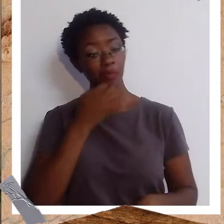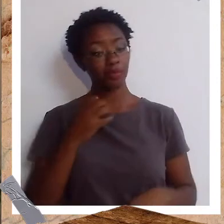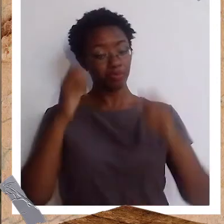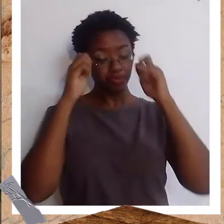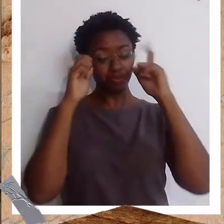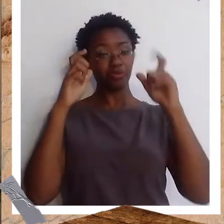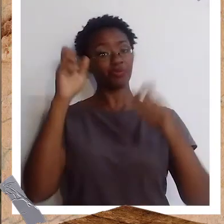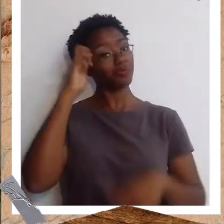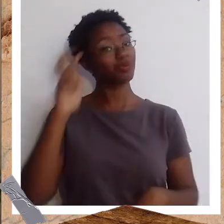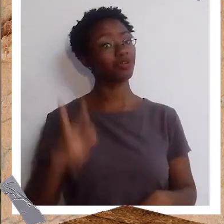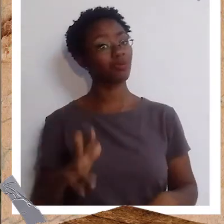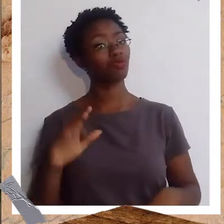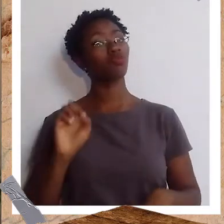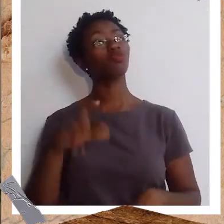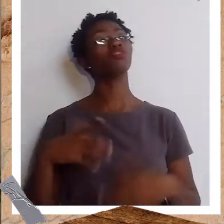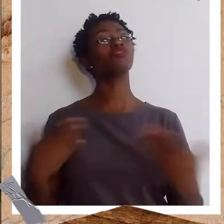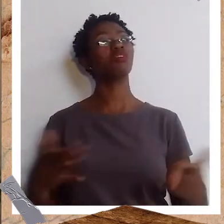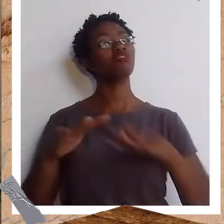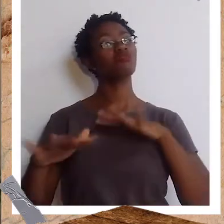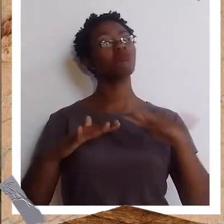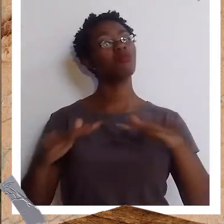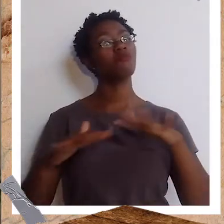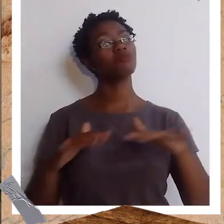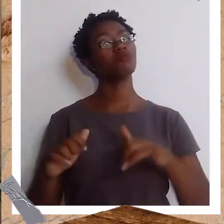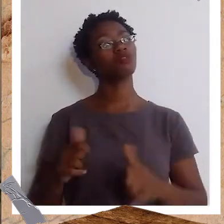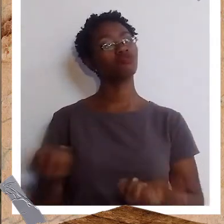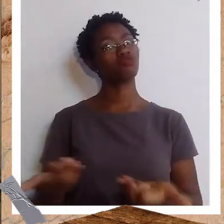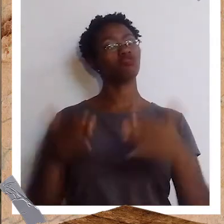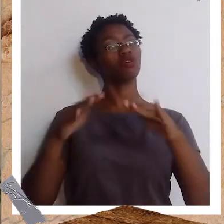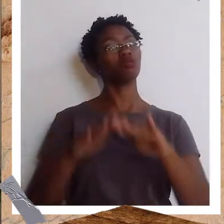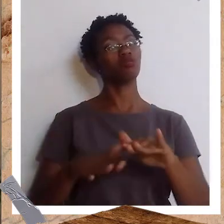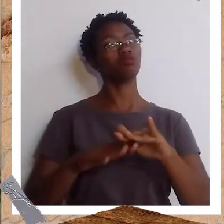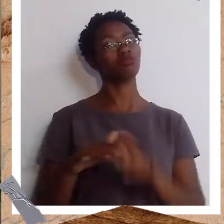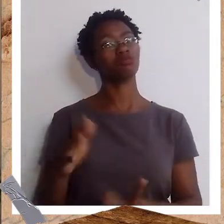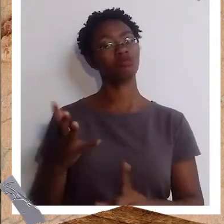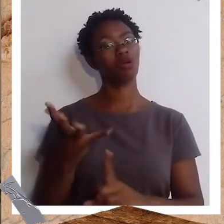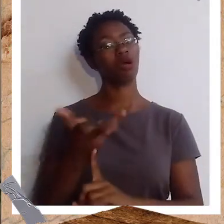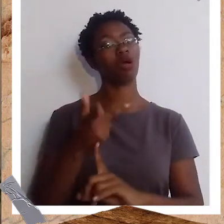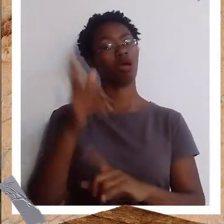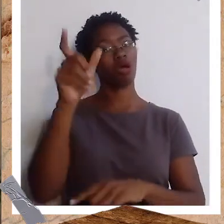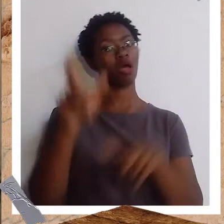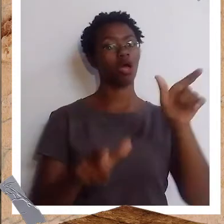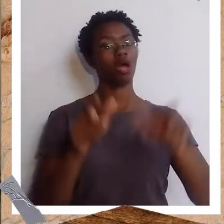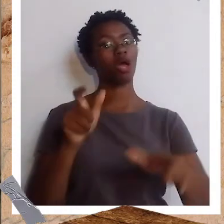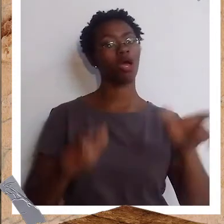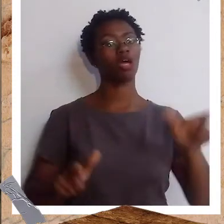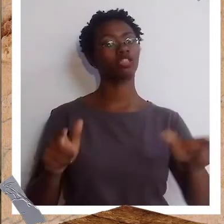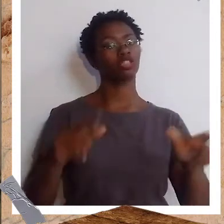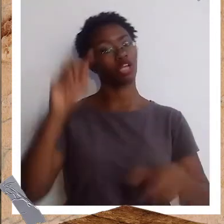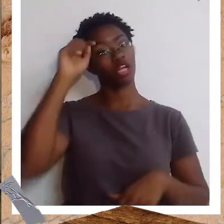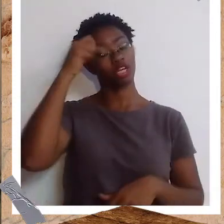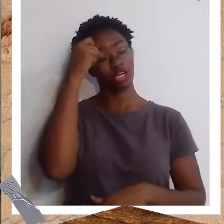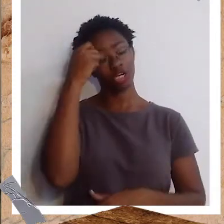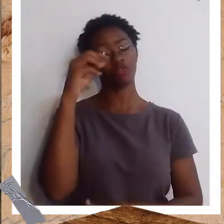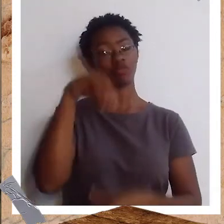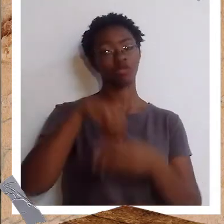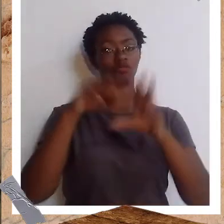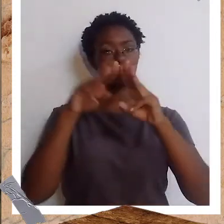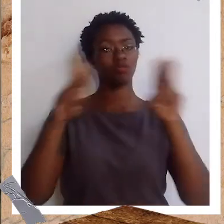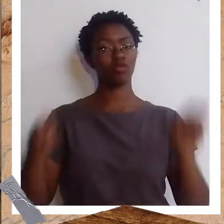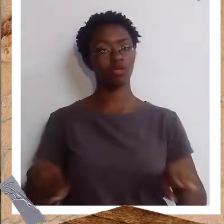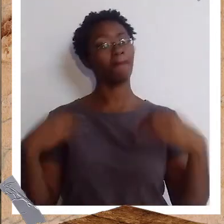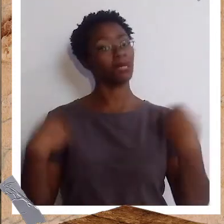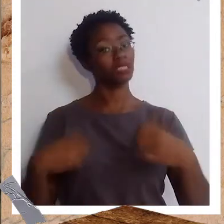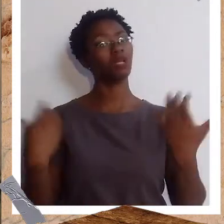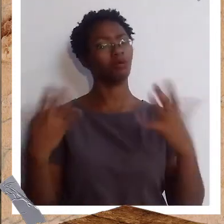abertos, né? O que é esse movimento de inclusão de artistas negros nos espaços museais, galerias? É sem dúvida para brindarmos